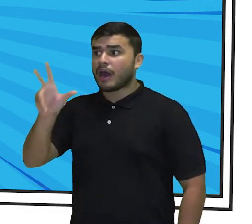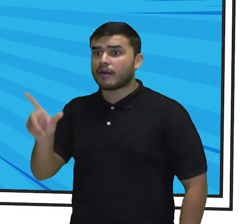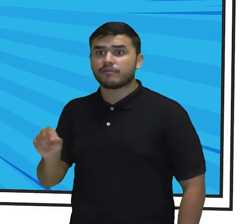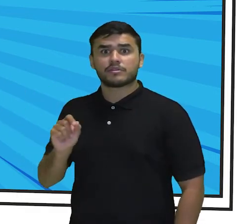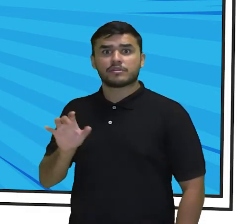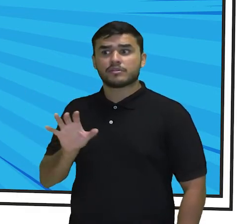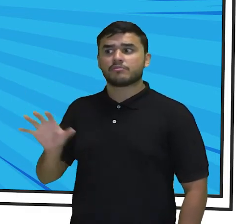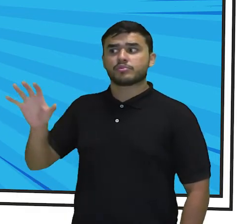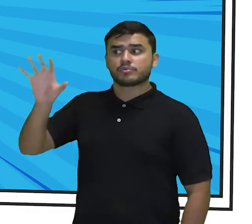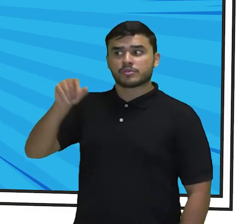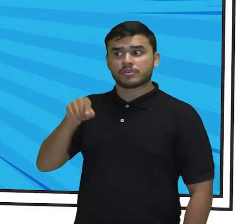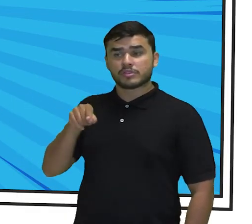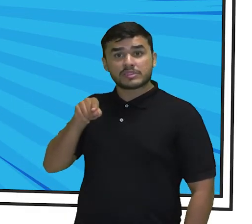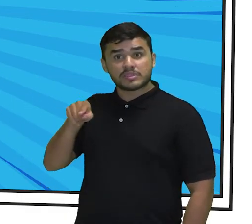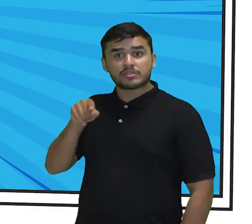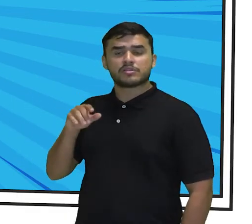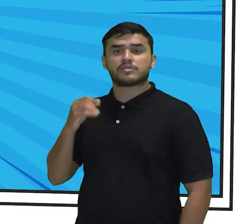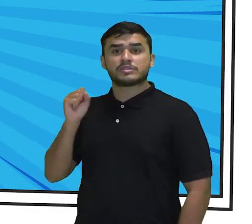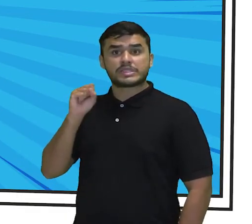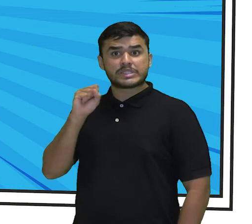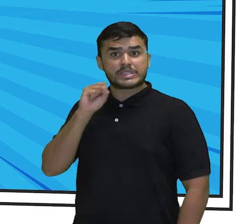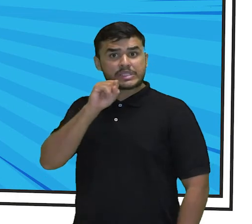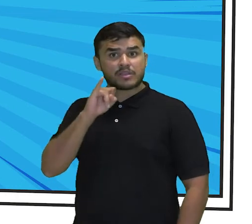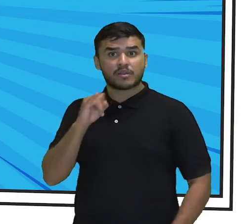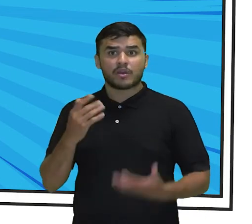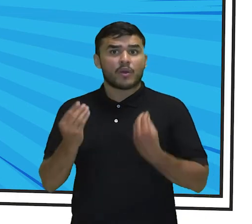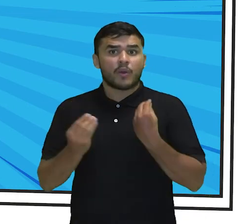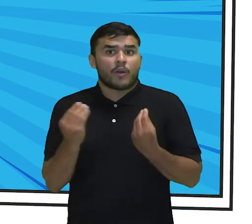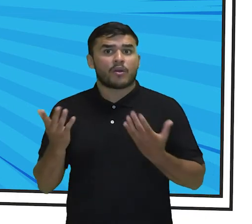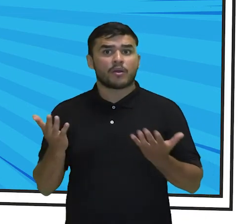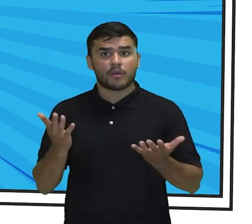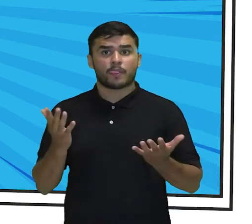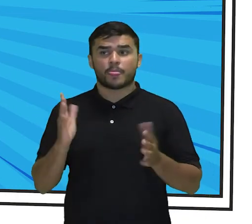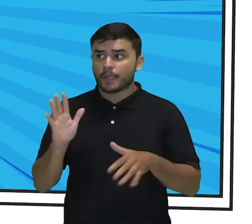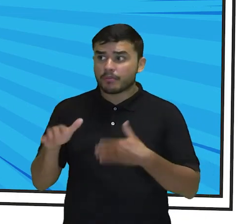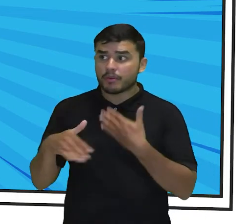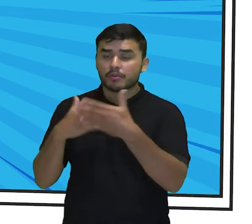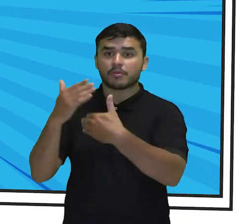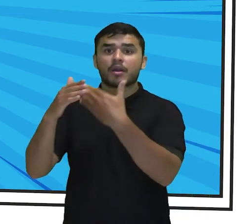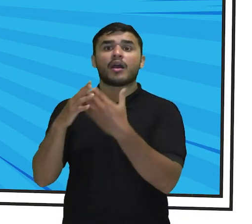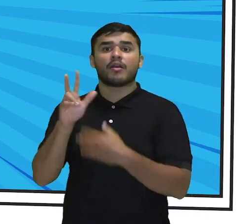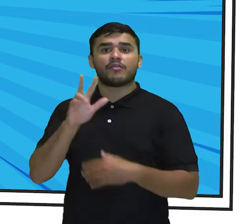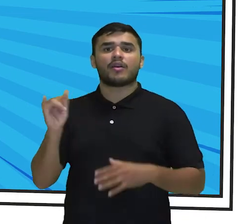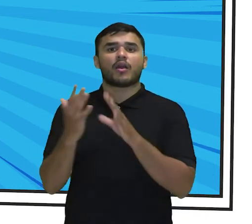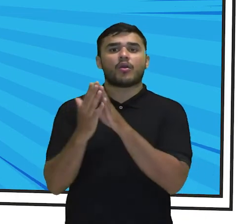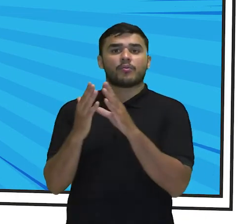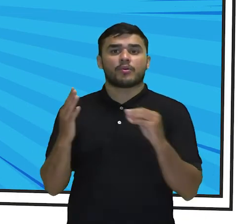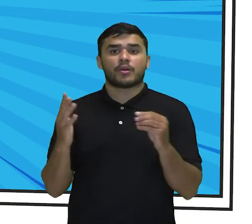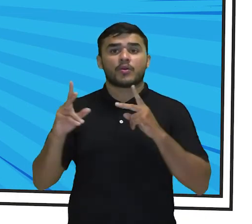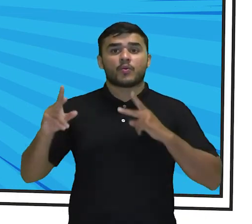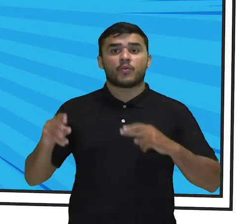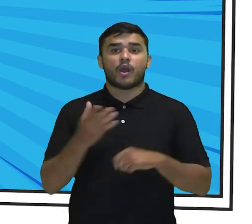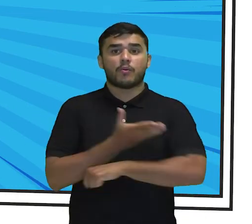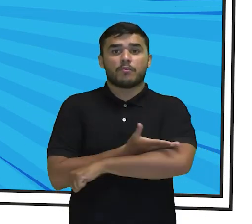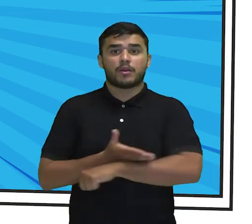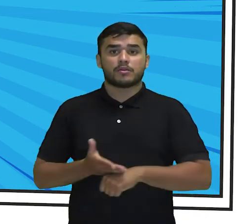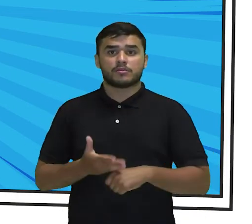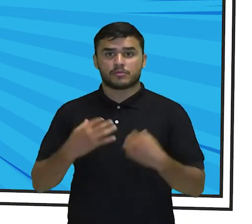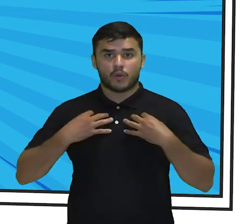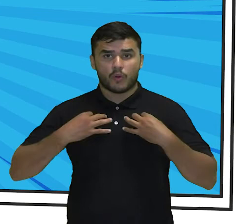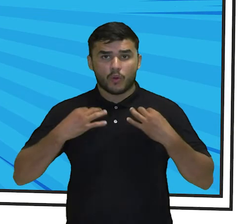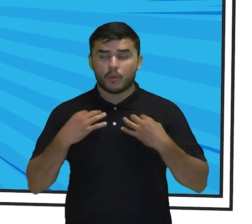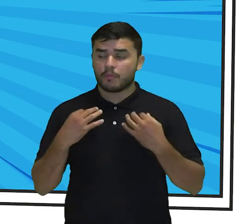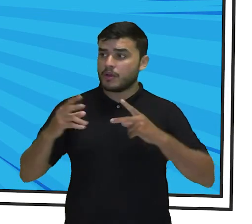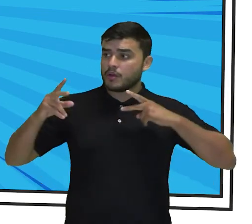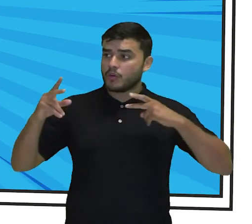lá. Esta minha aparência, pelo menos esse meu visual, esse meu vestuário, ele não tem nada a